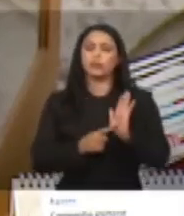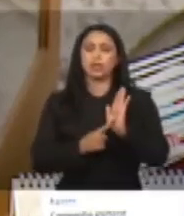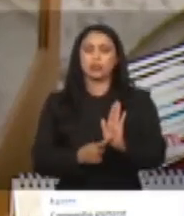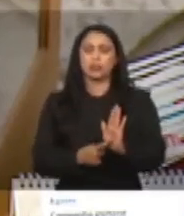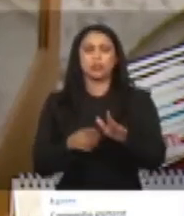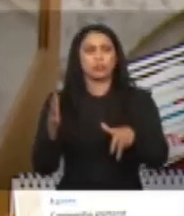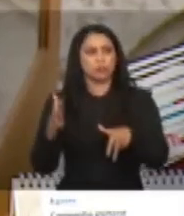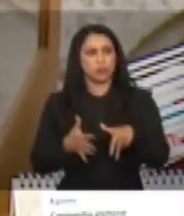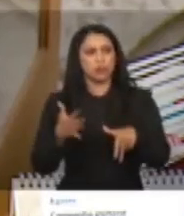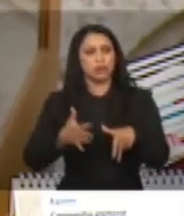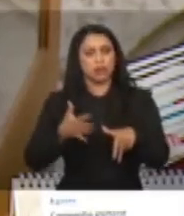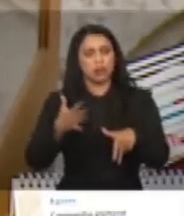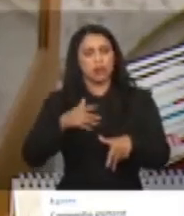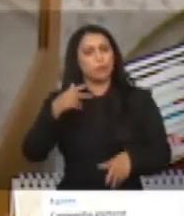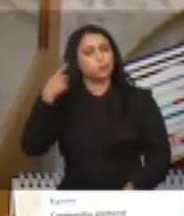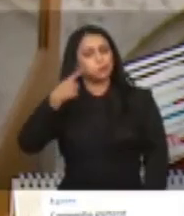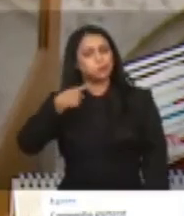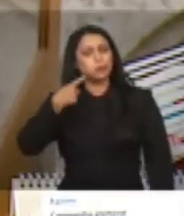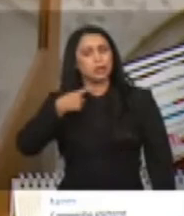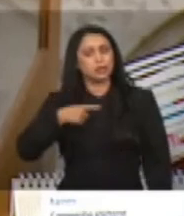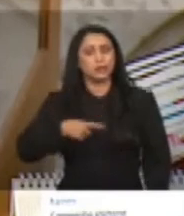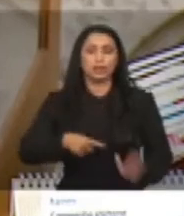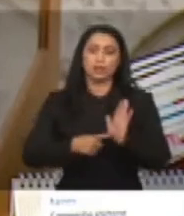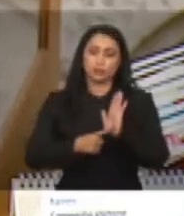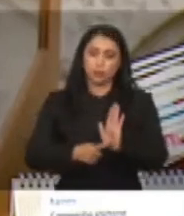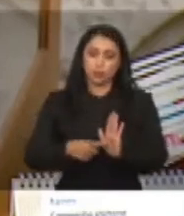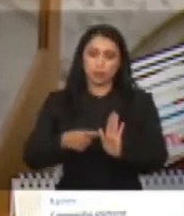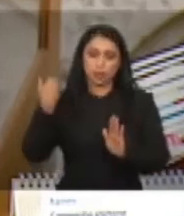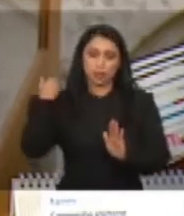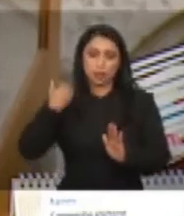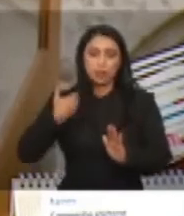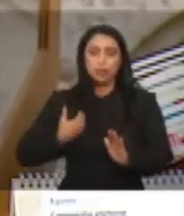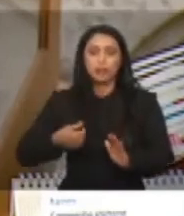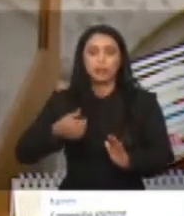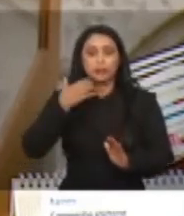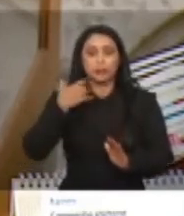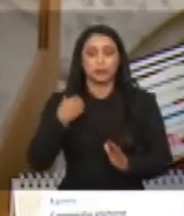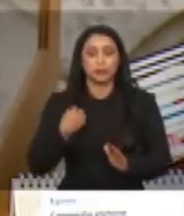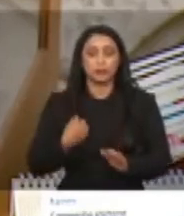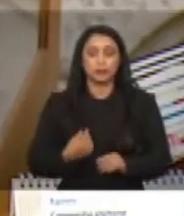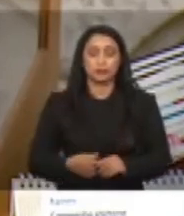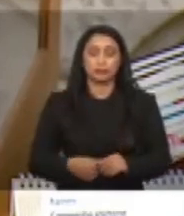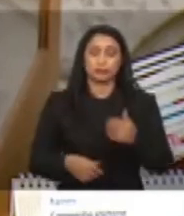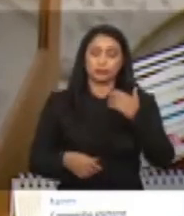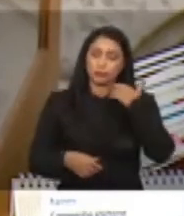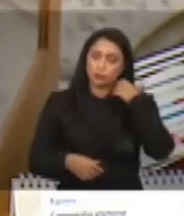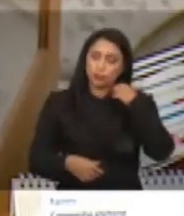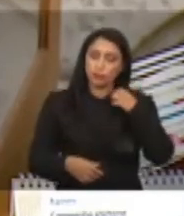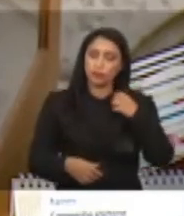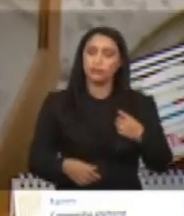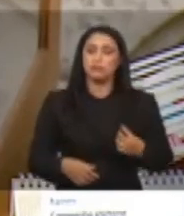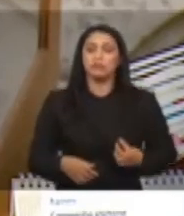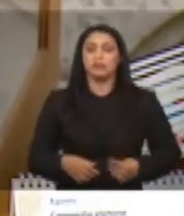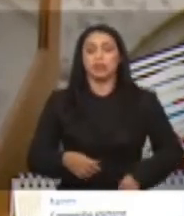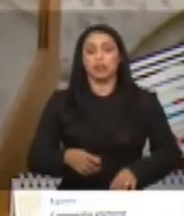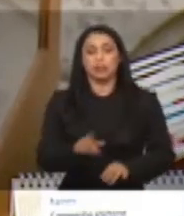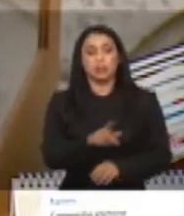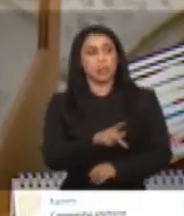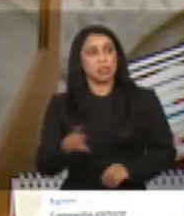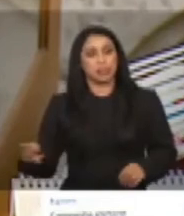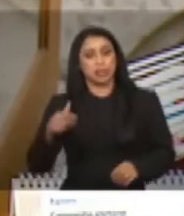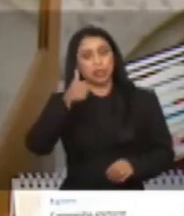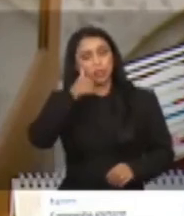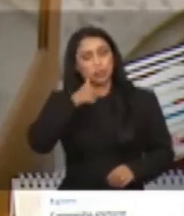eminentes advogados. Assim, senhor presidente, senhoras ministras, senhores ministros,